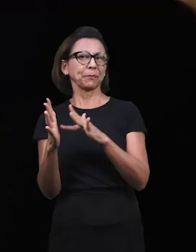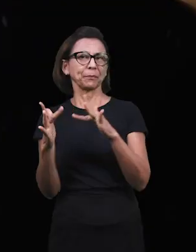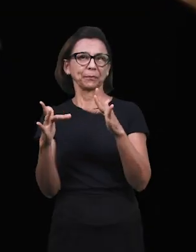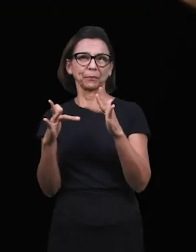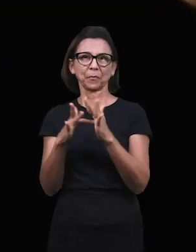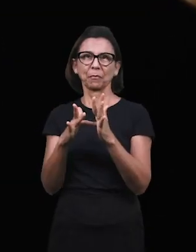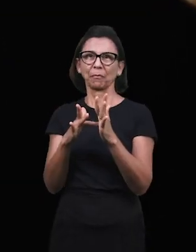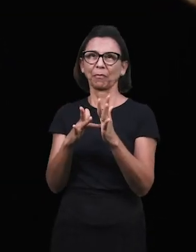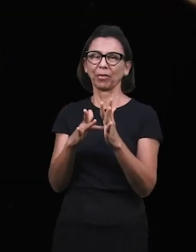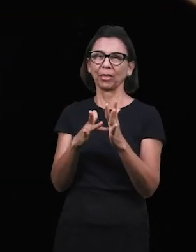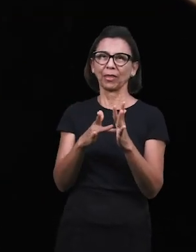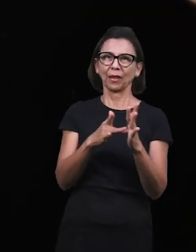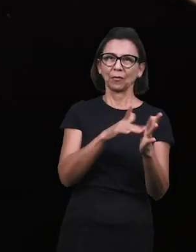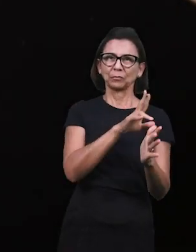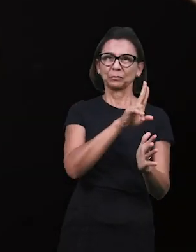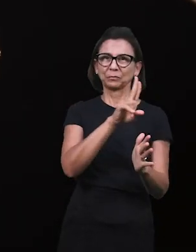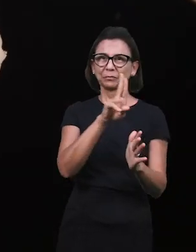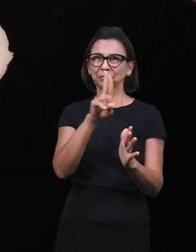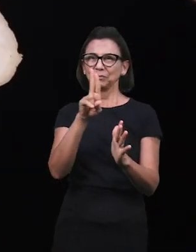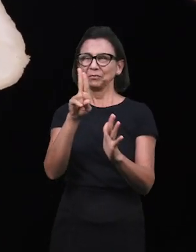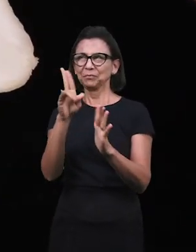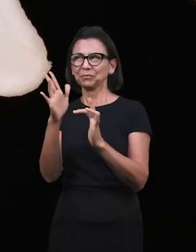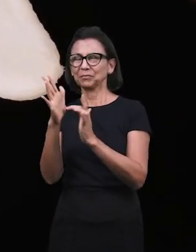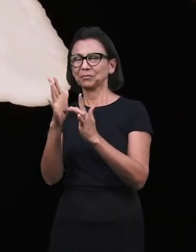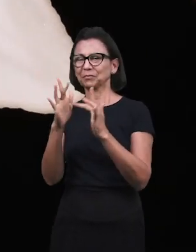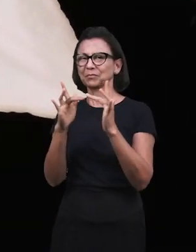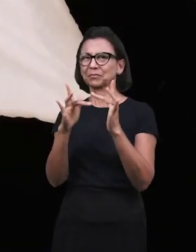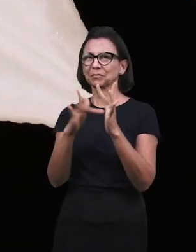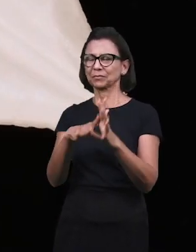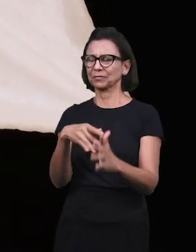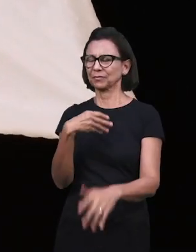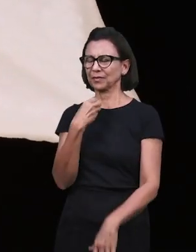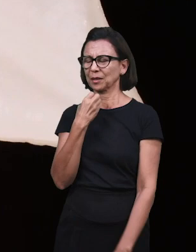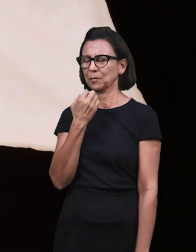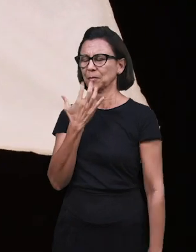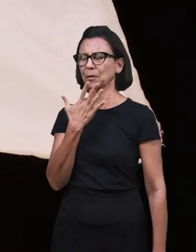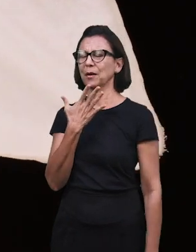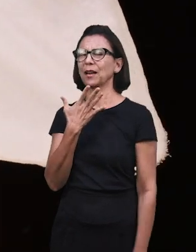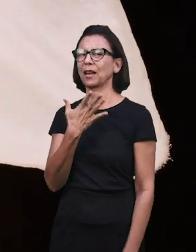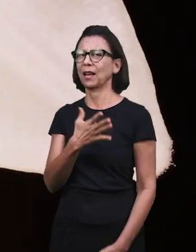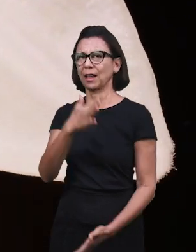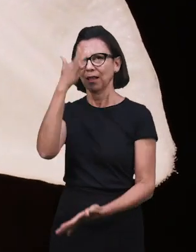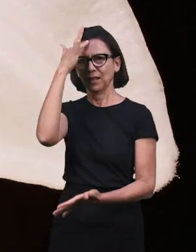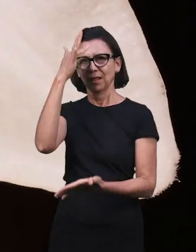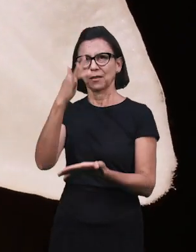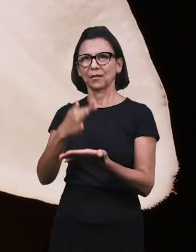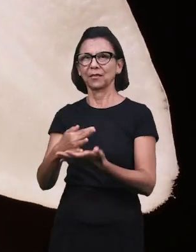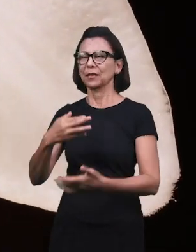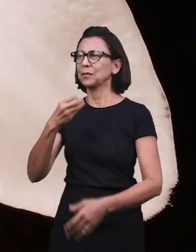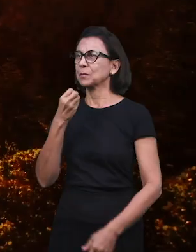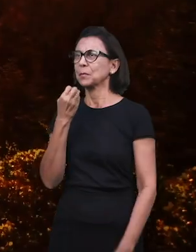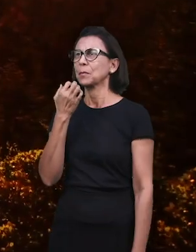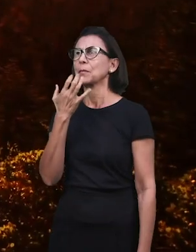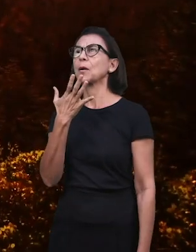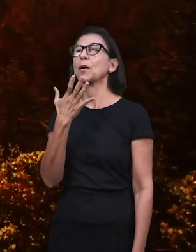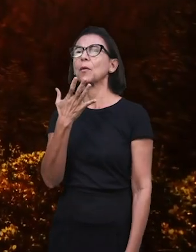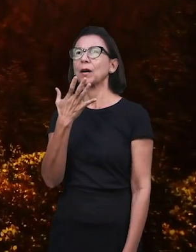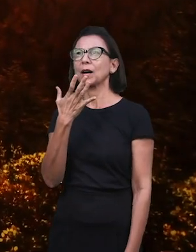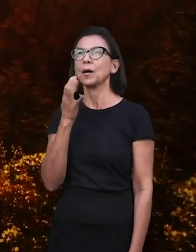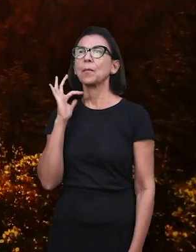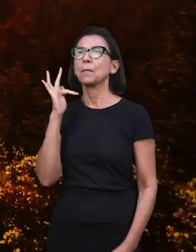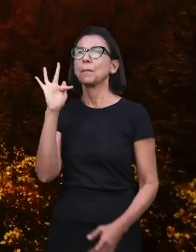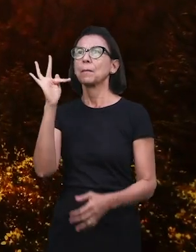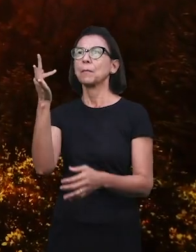porvir. Nome bom, doce a fé,